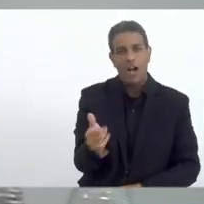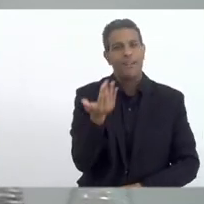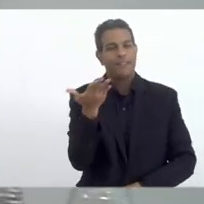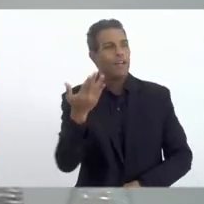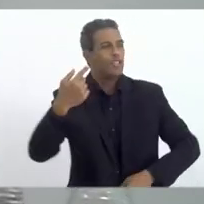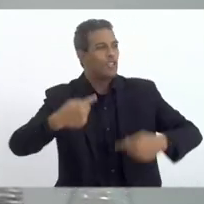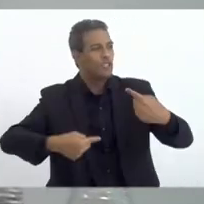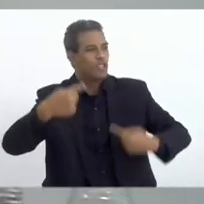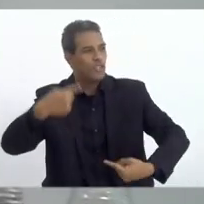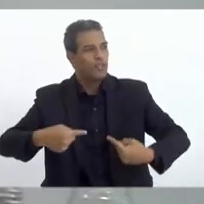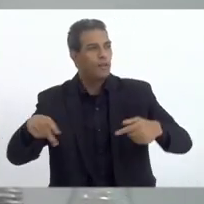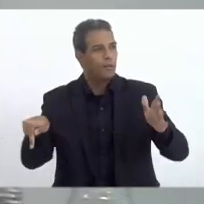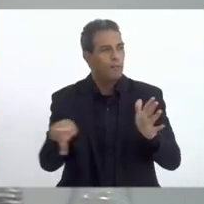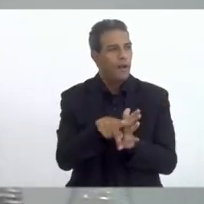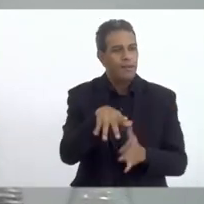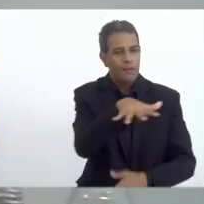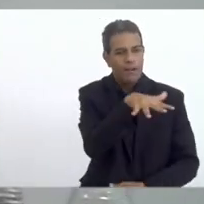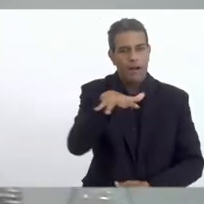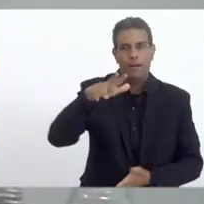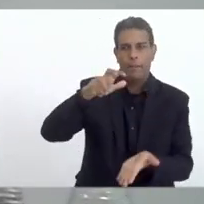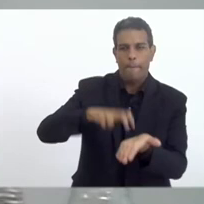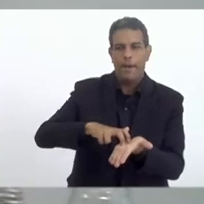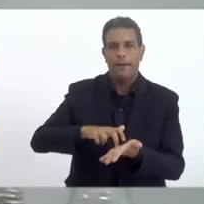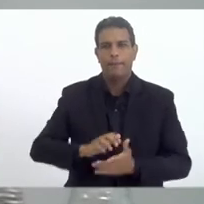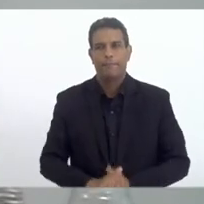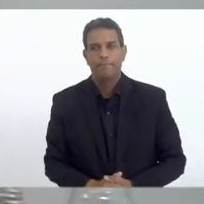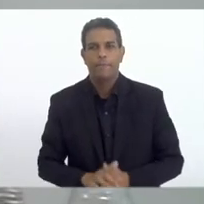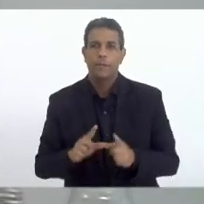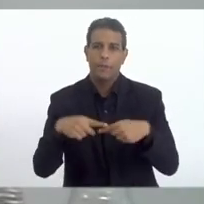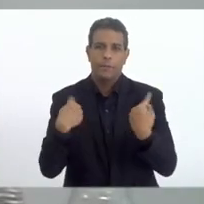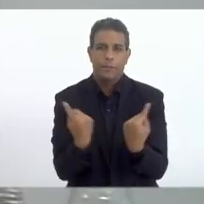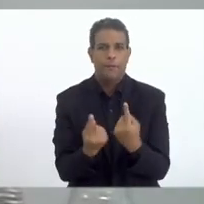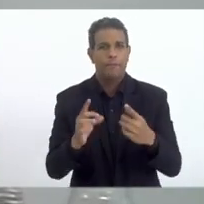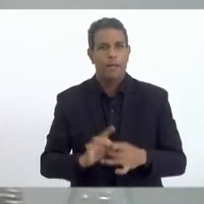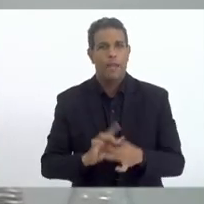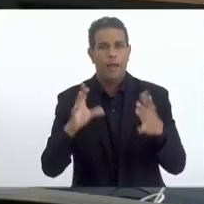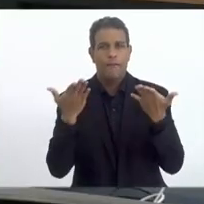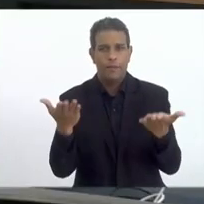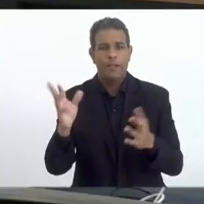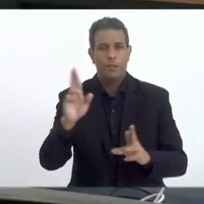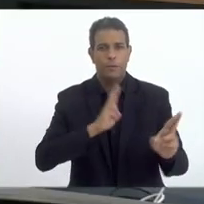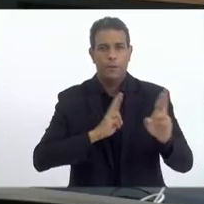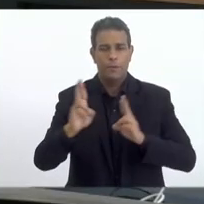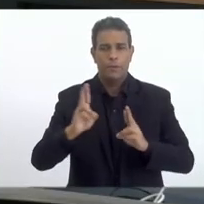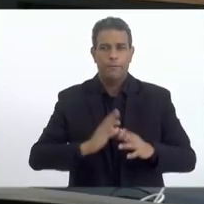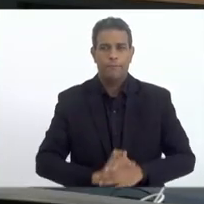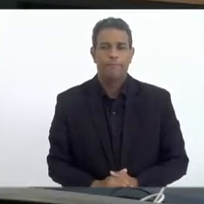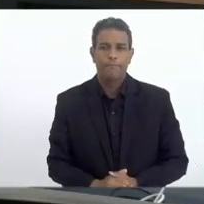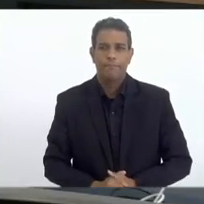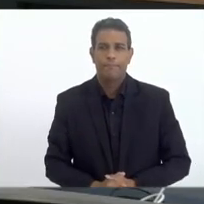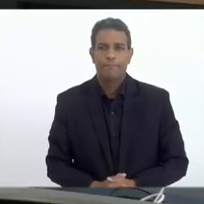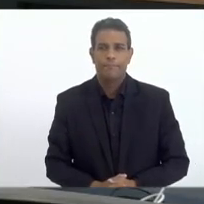uma discussão profícua aqui na manhã de hoje. Pois não, Ana Paula, fique à vontade.